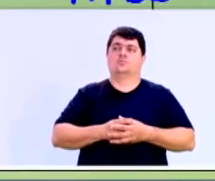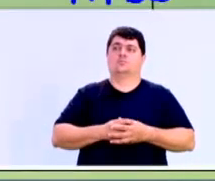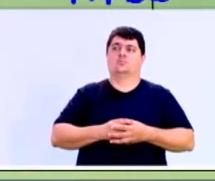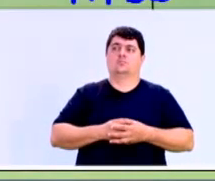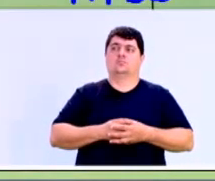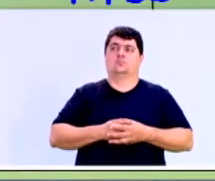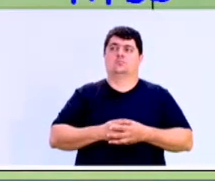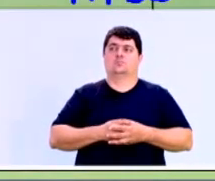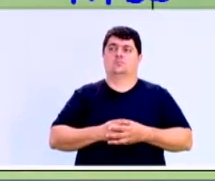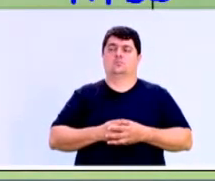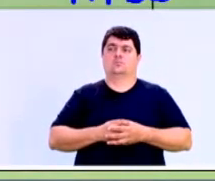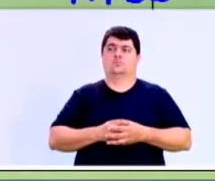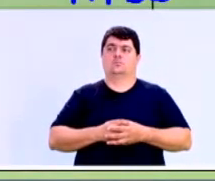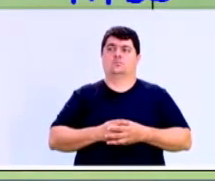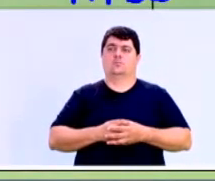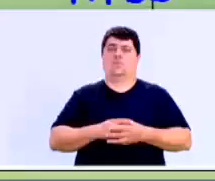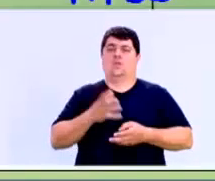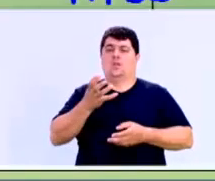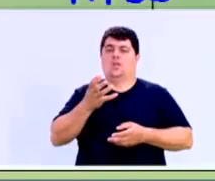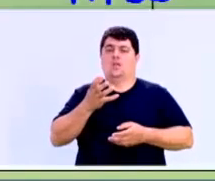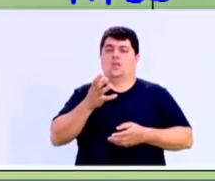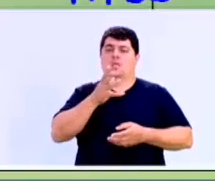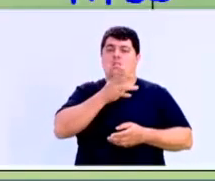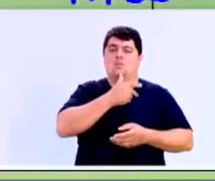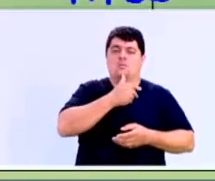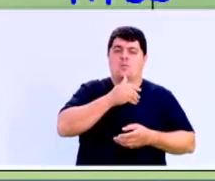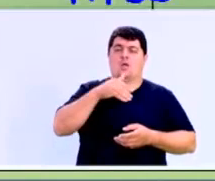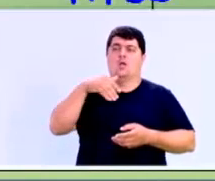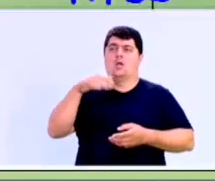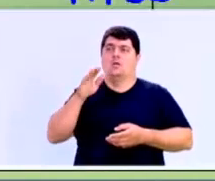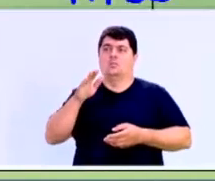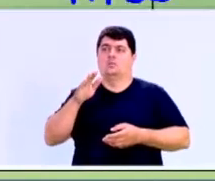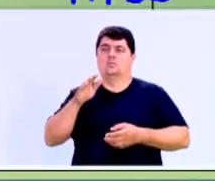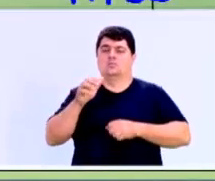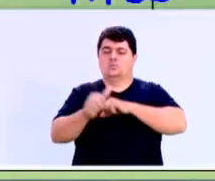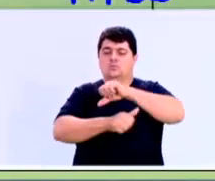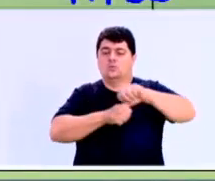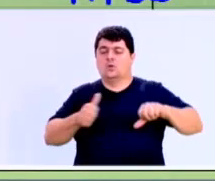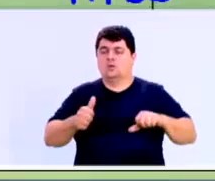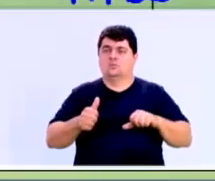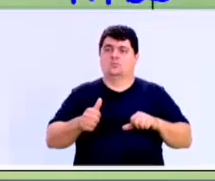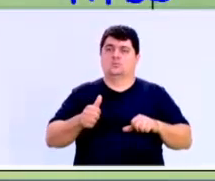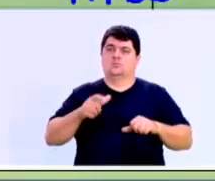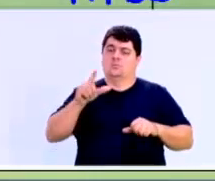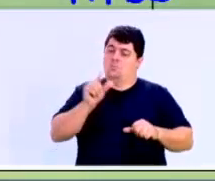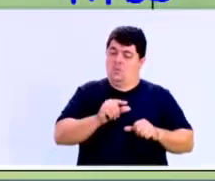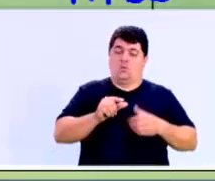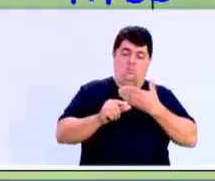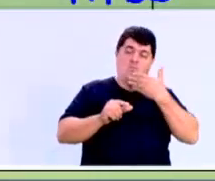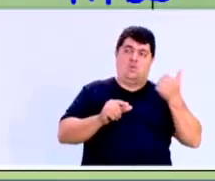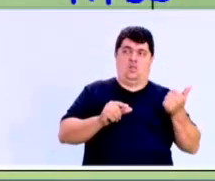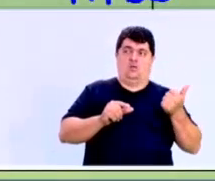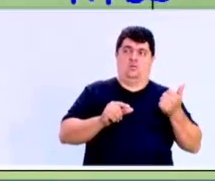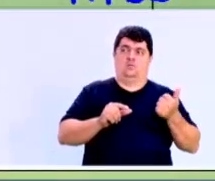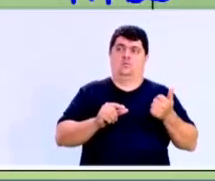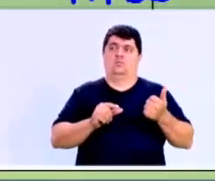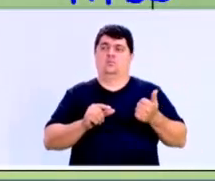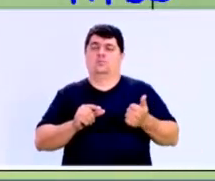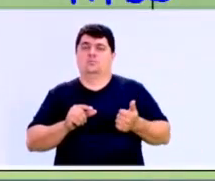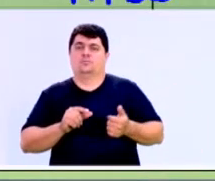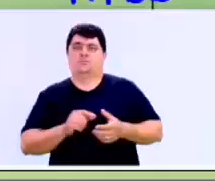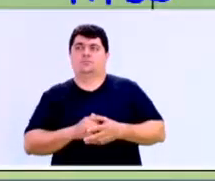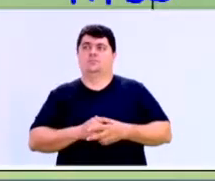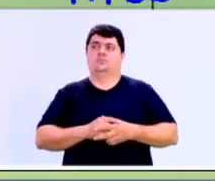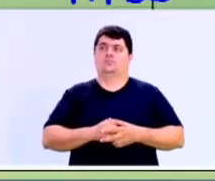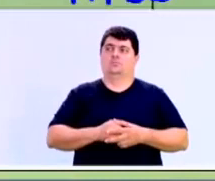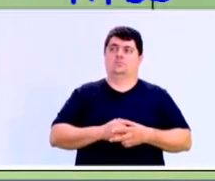estoque. Você quer que demore mais ou demore menos para rodar o estoque? Quanto menor, melhor. Aqui